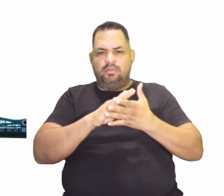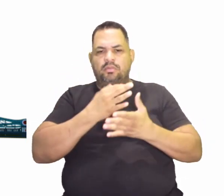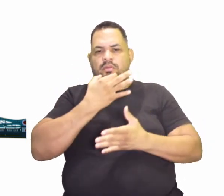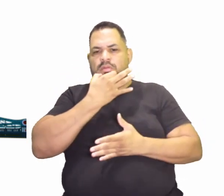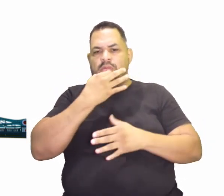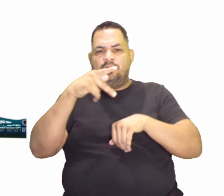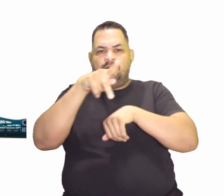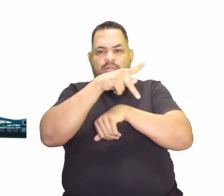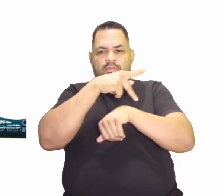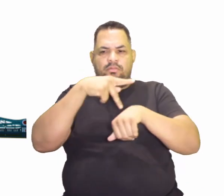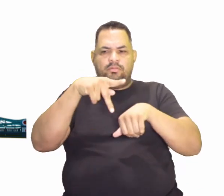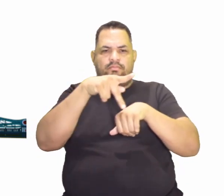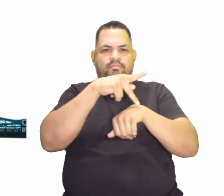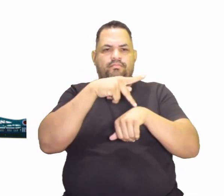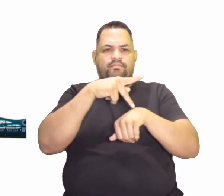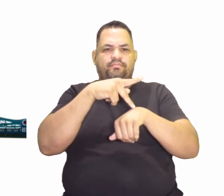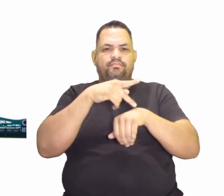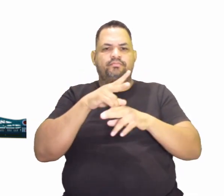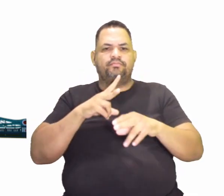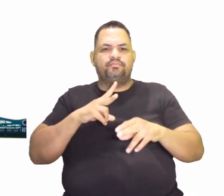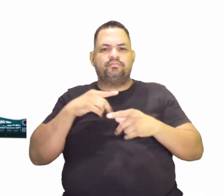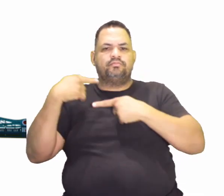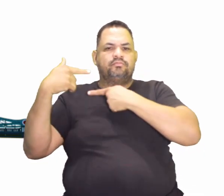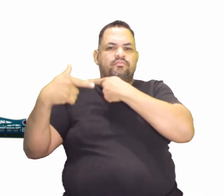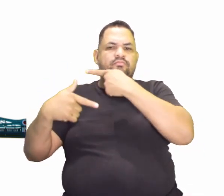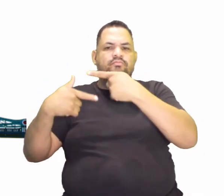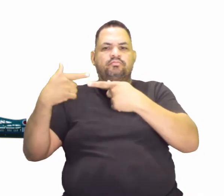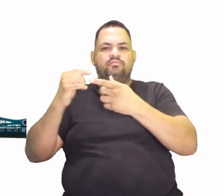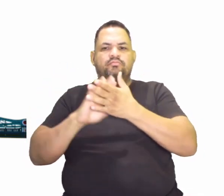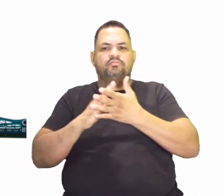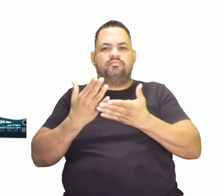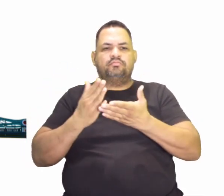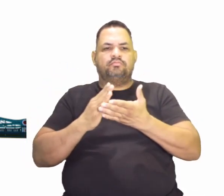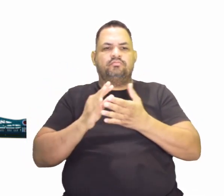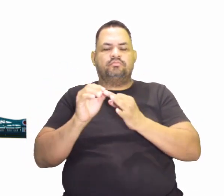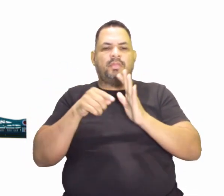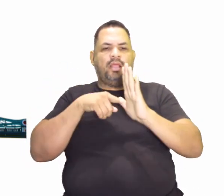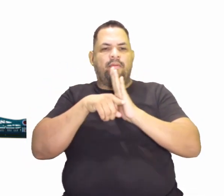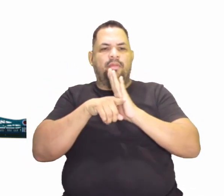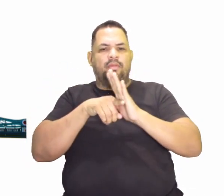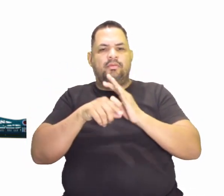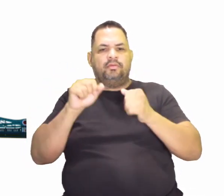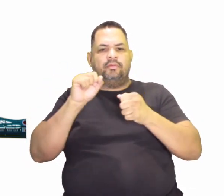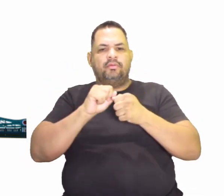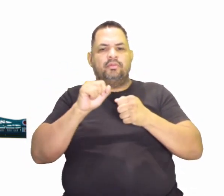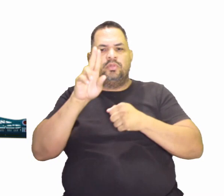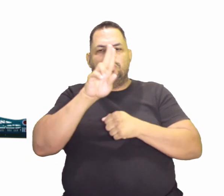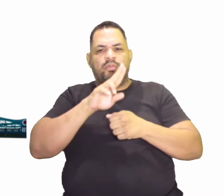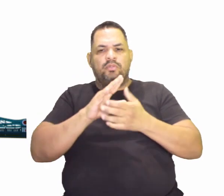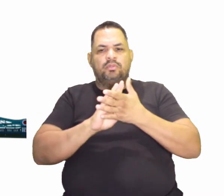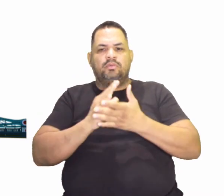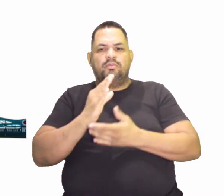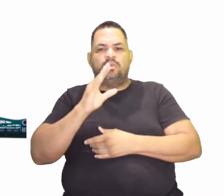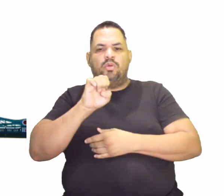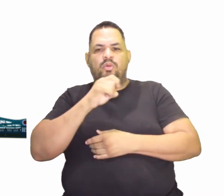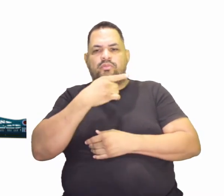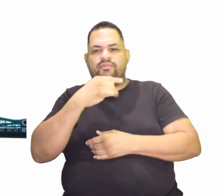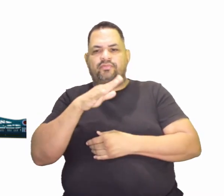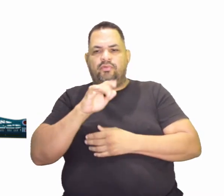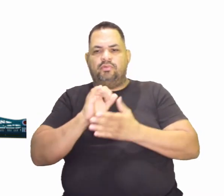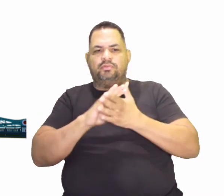na Inglaterra, tá? Com a tradição empirista remota, né, na pesquisa realizada na Universidade de Oxford, no